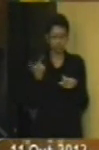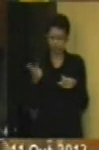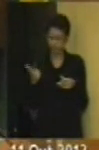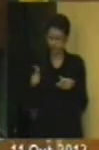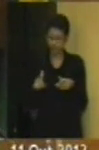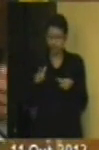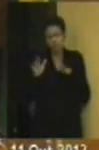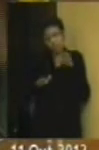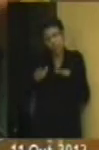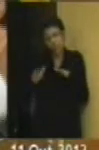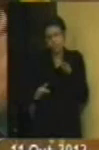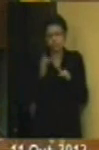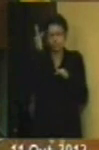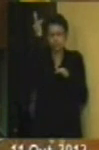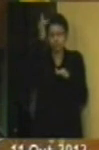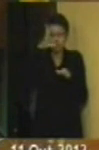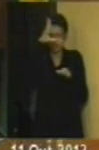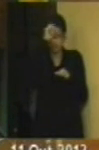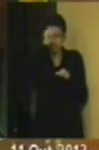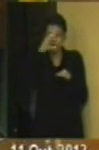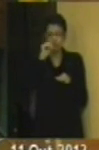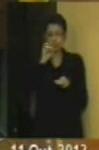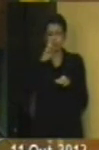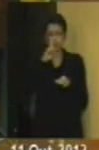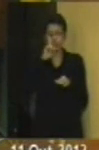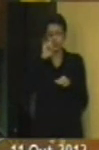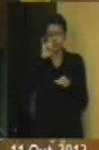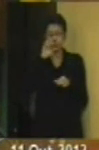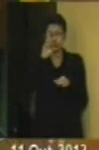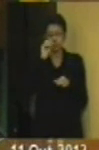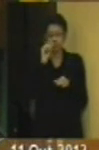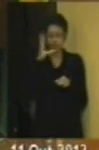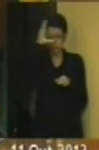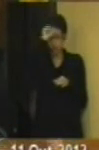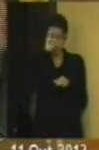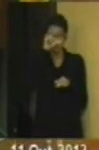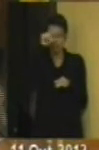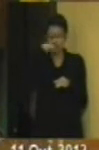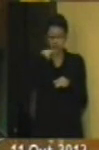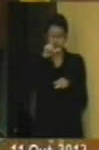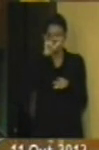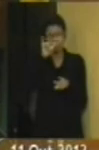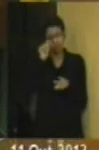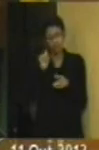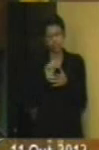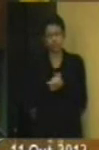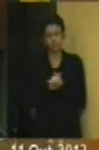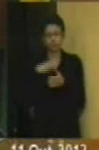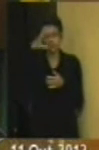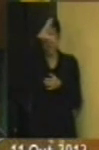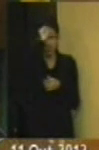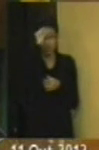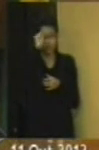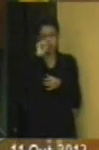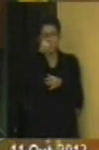frente aprendendo com o cordeiro que está aqui há muito tempo aprendendo com o vereador luís peixoto com a vereadora lia aprendendo